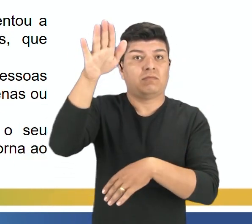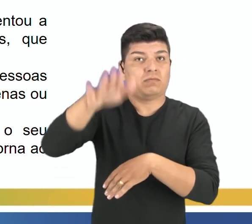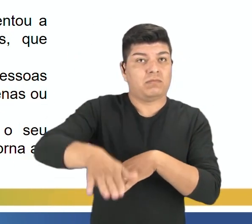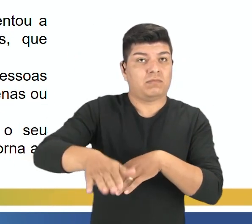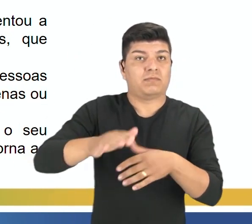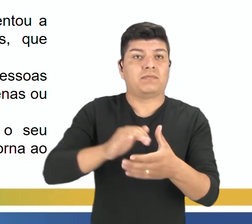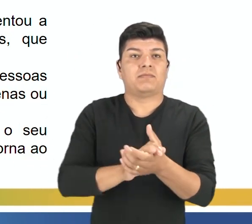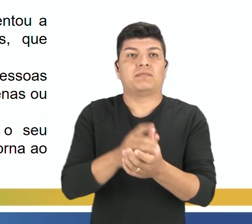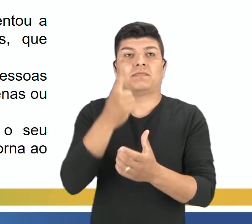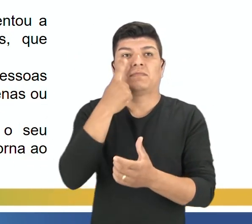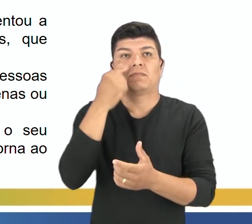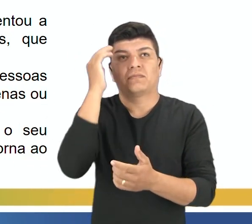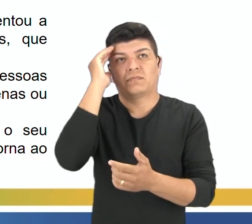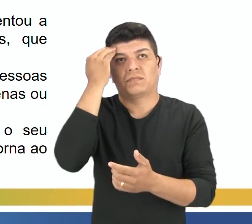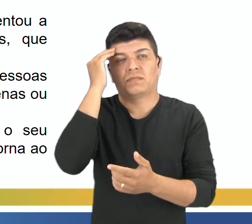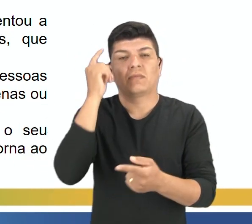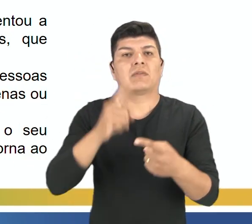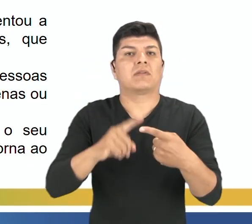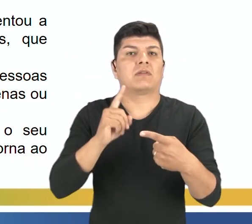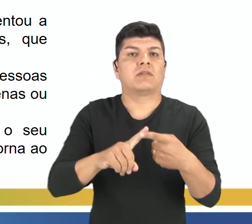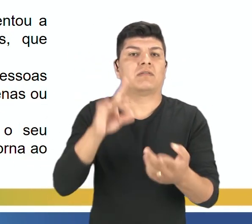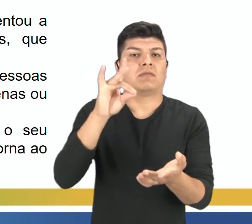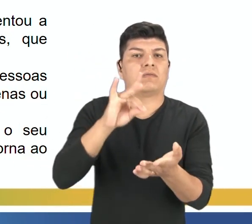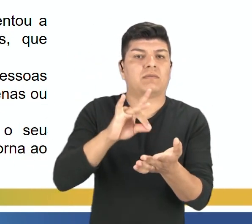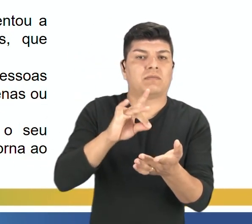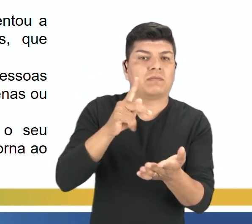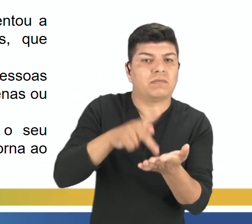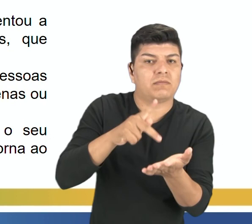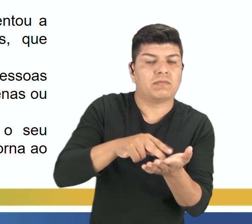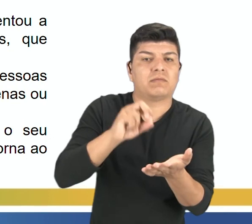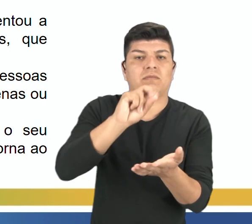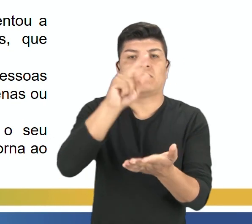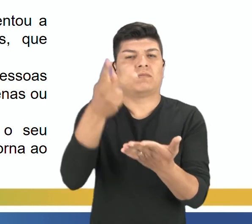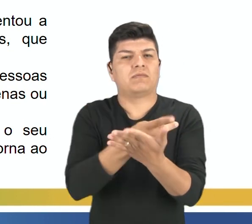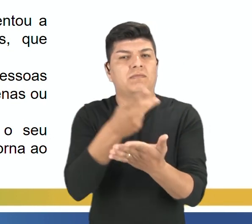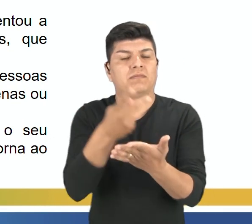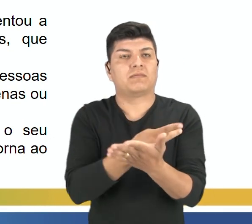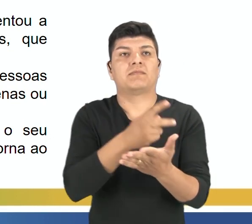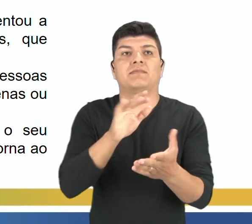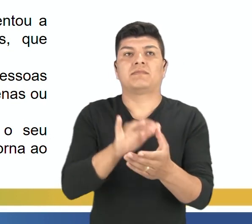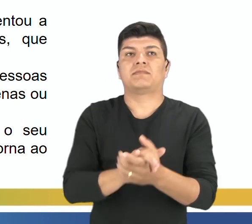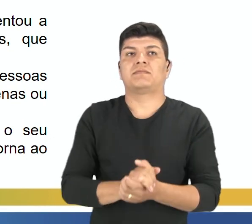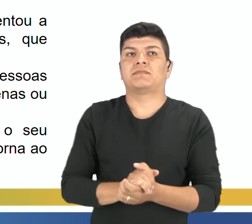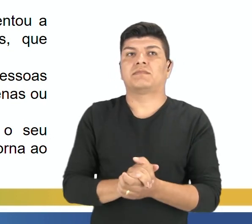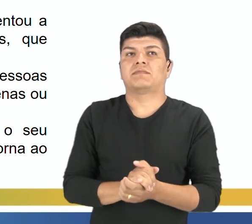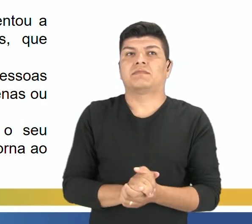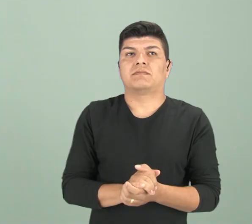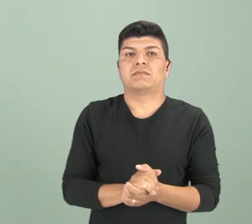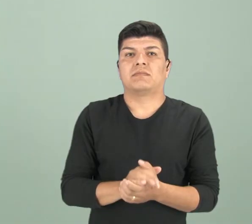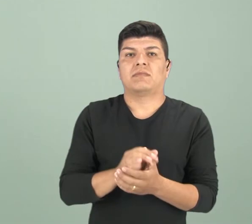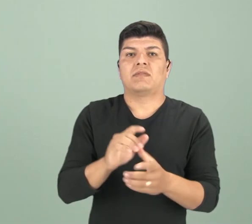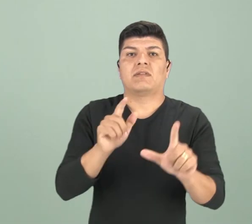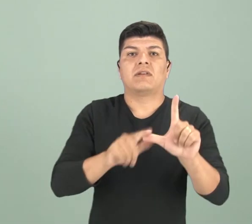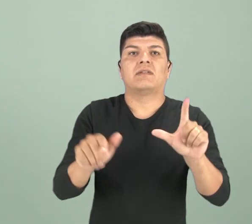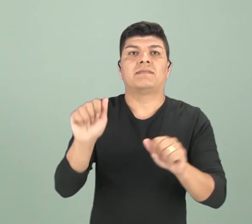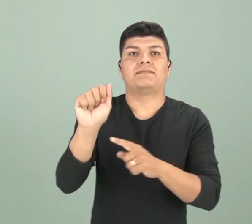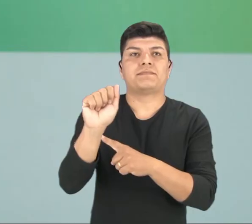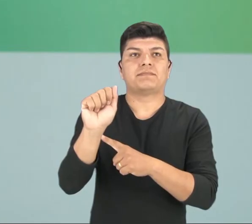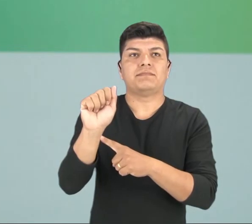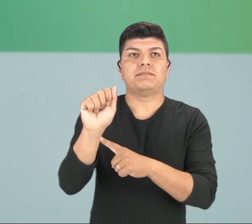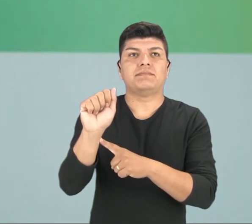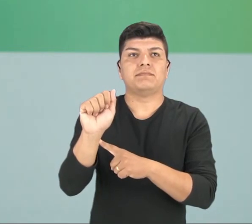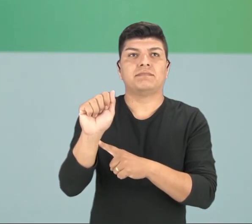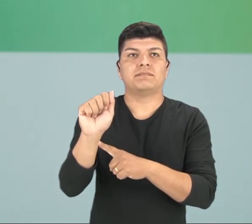dia. Vamos lá para entender por que é verdadeiro ou por que é falso. A letra